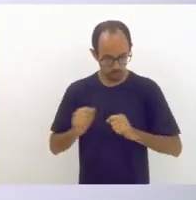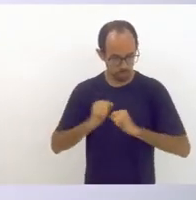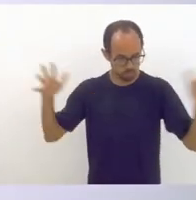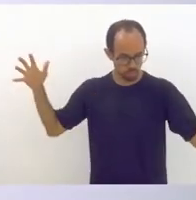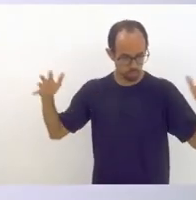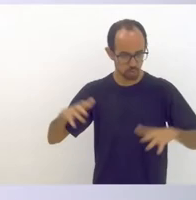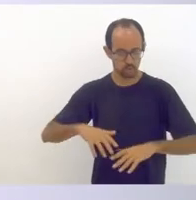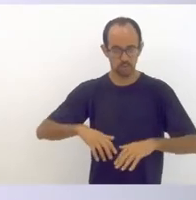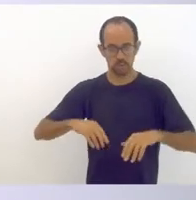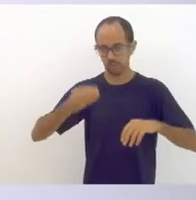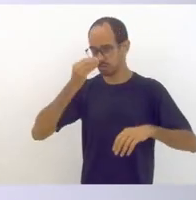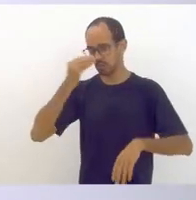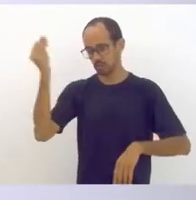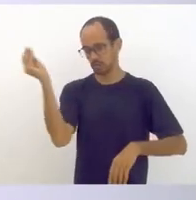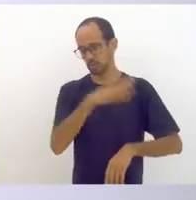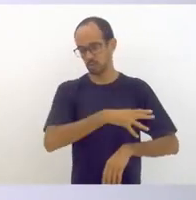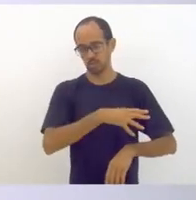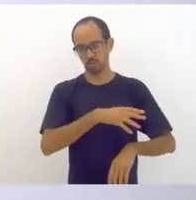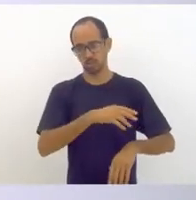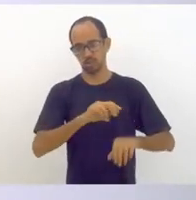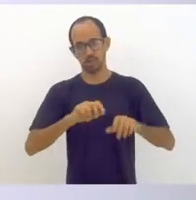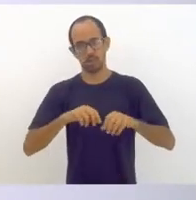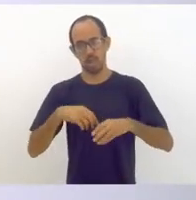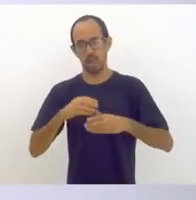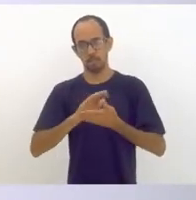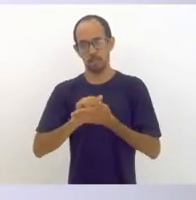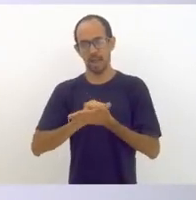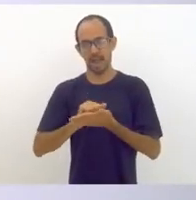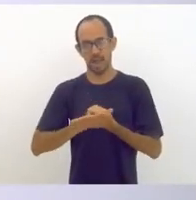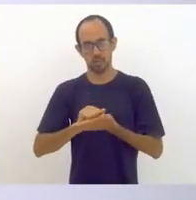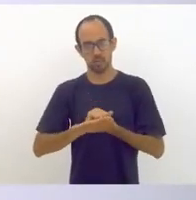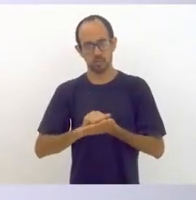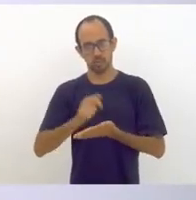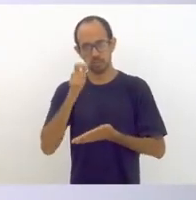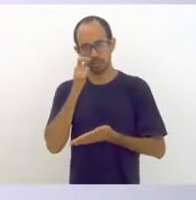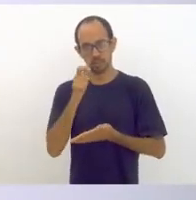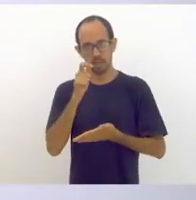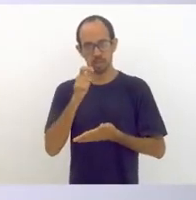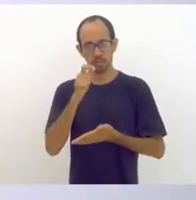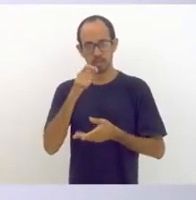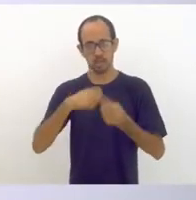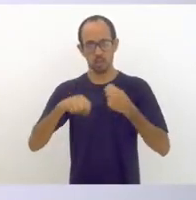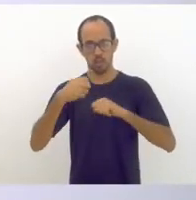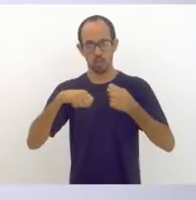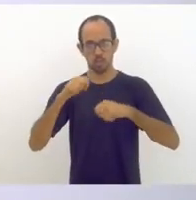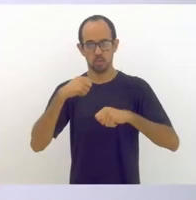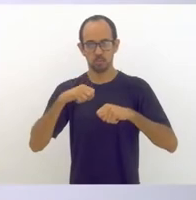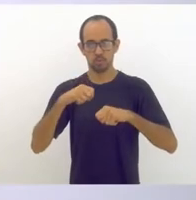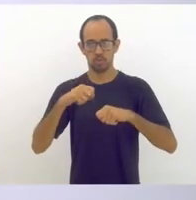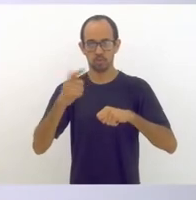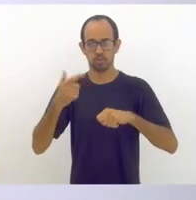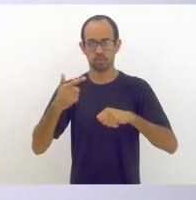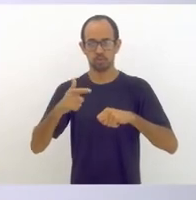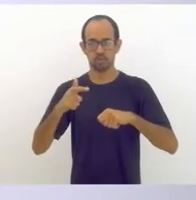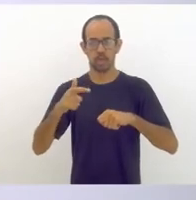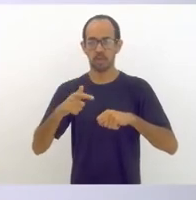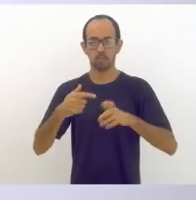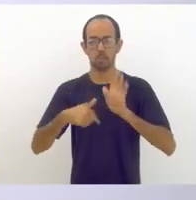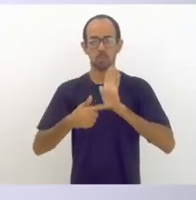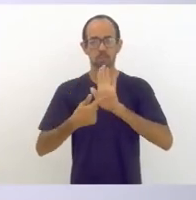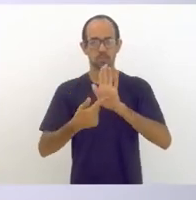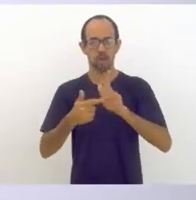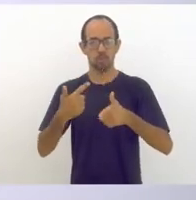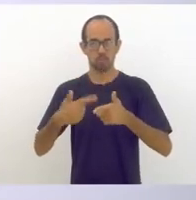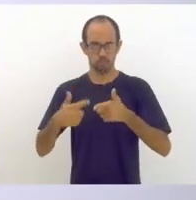ser completamente desfeita por um interesse econômico difuso, que sequer aparece exatamente qual é o problema. Eu acho